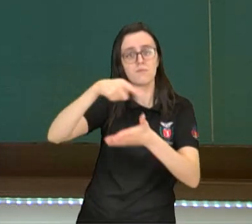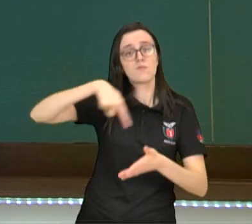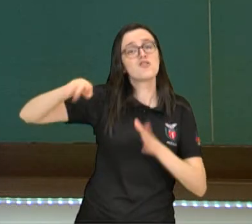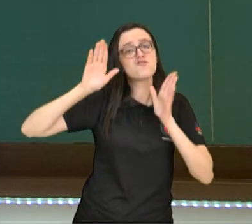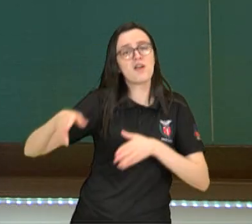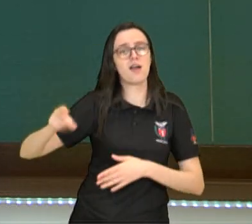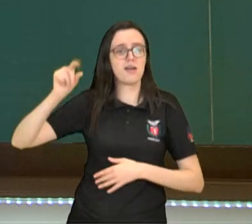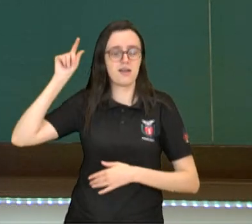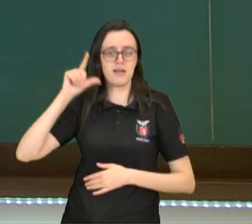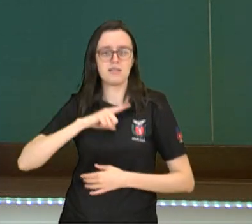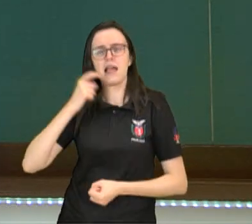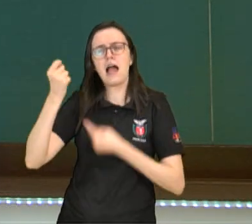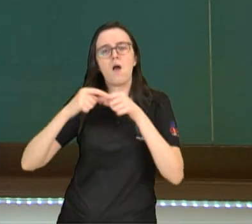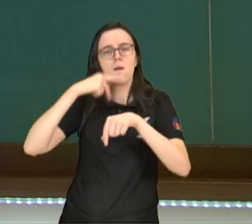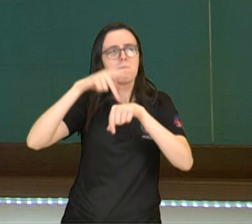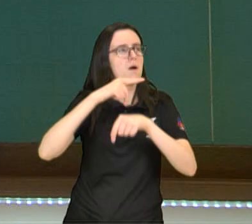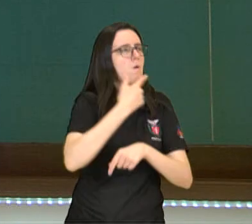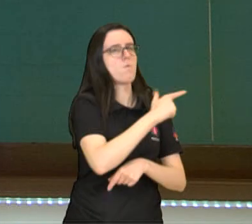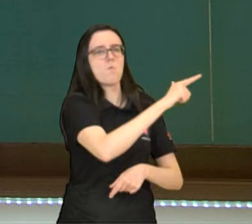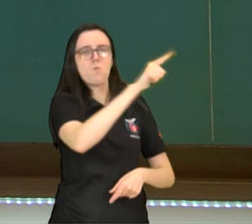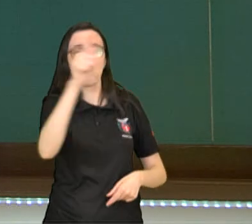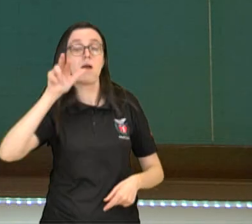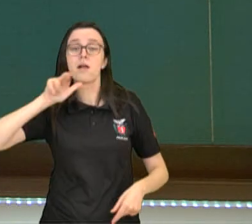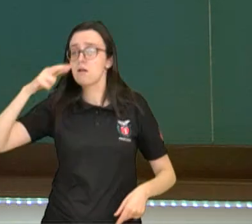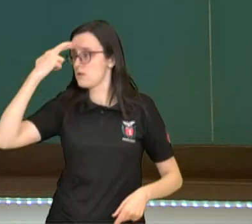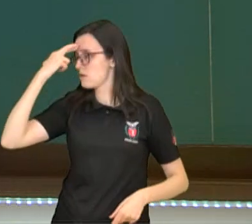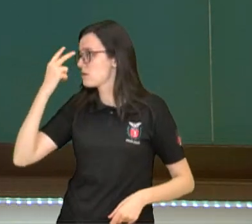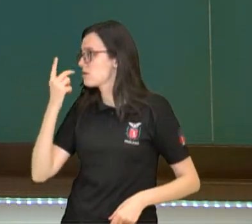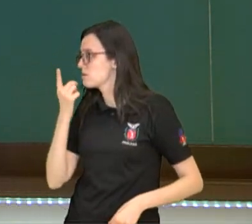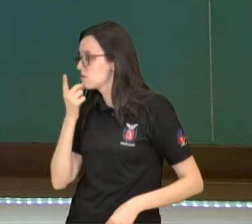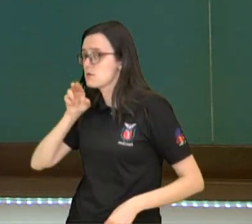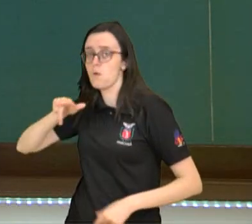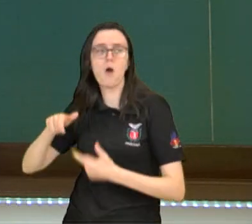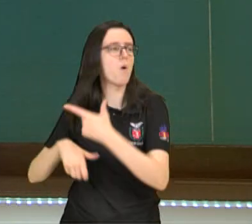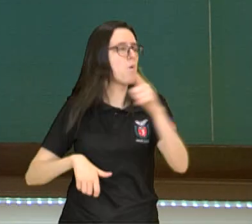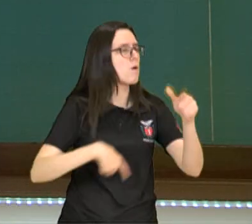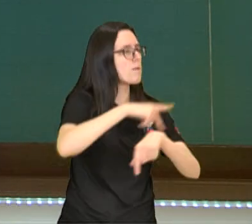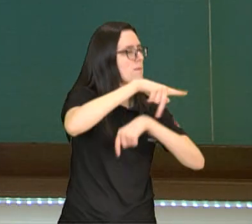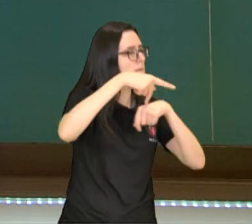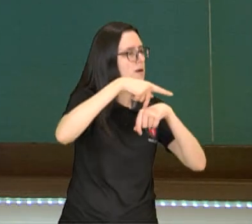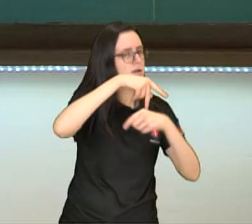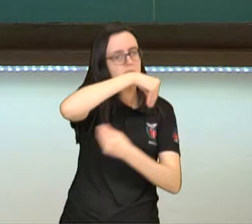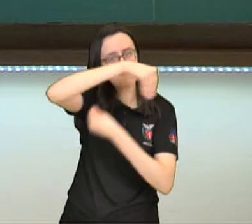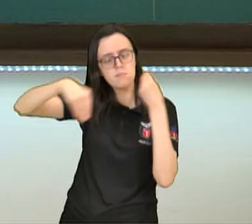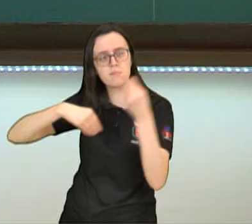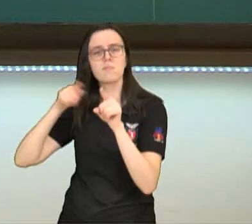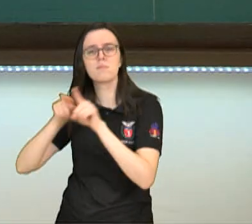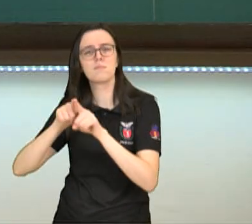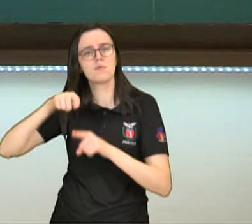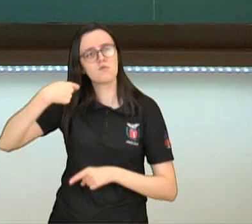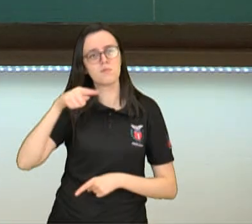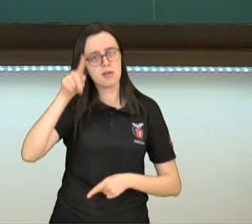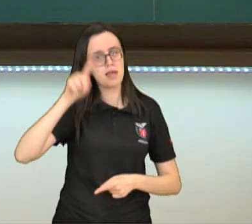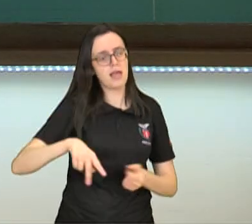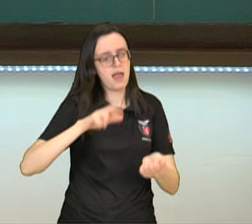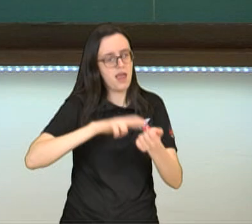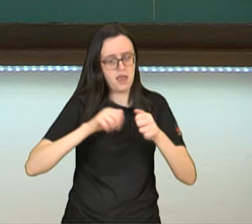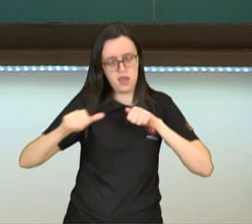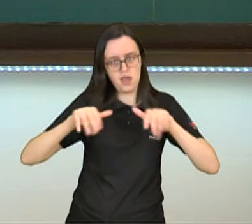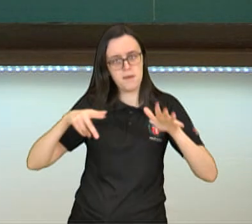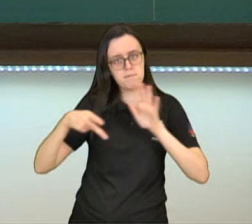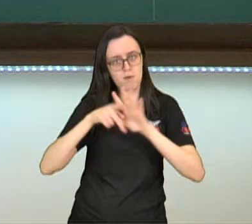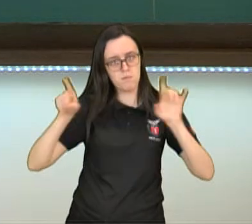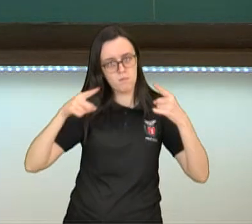existiam, alguns em outros países, que não a República Dominicana, e a partir dessa mistura, desses elementos, desses ritmos